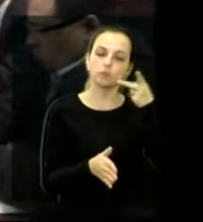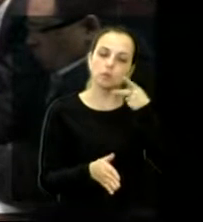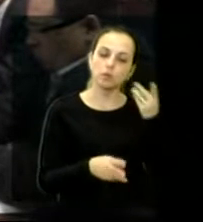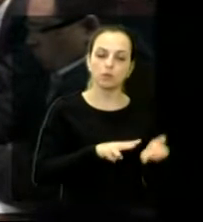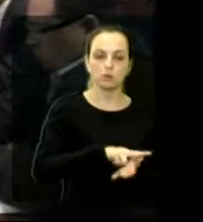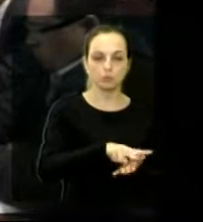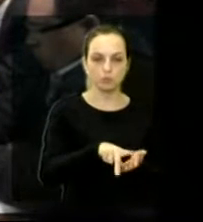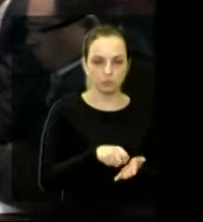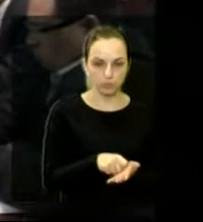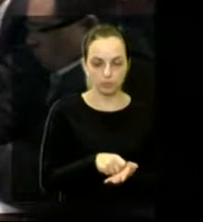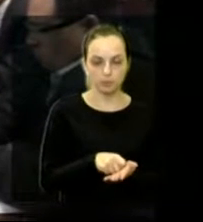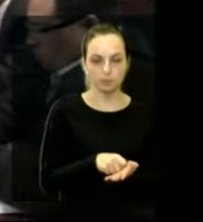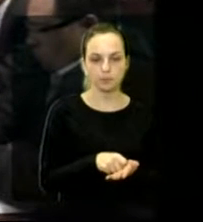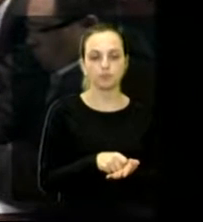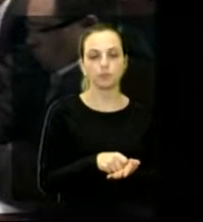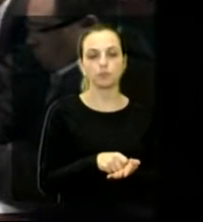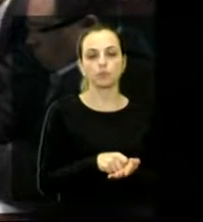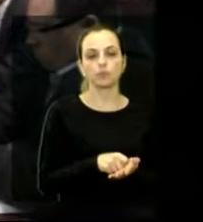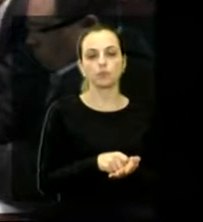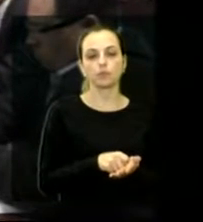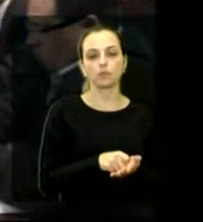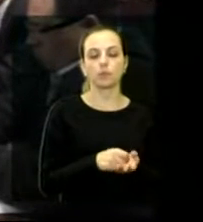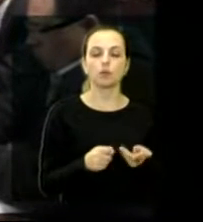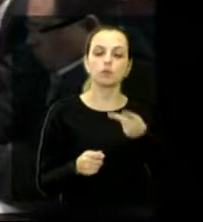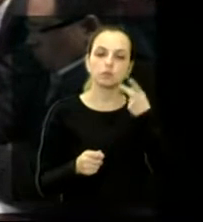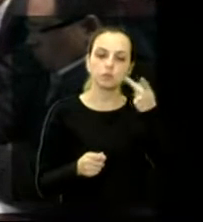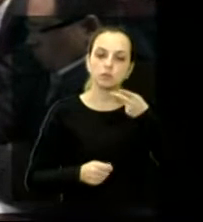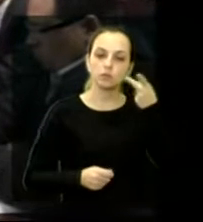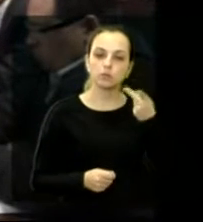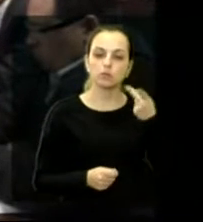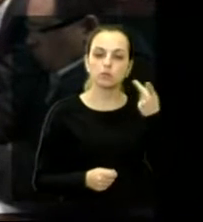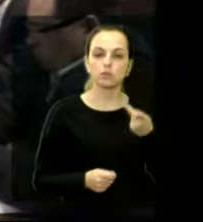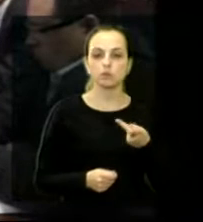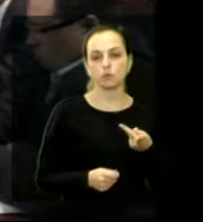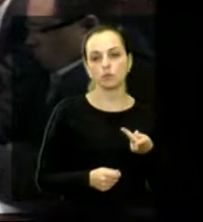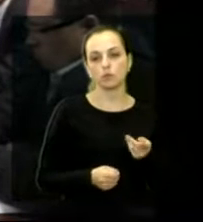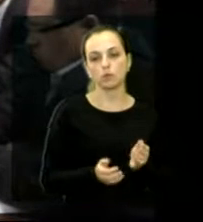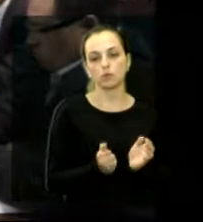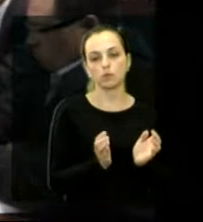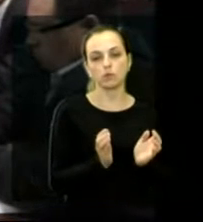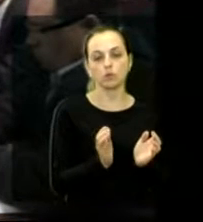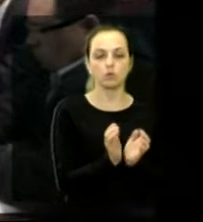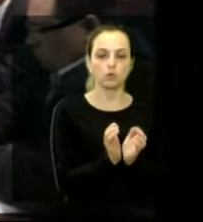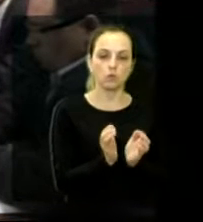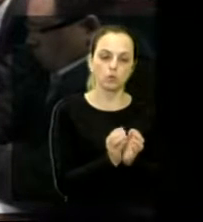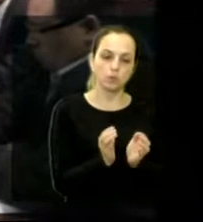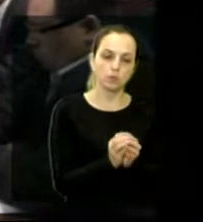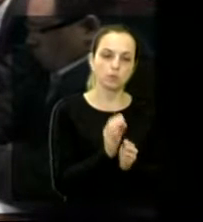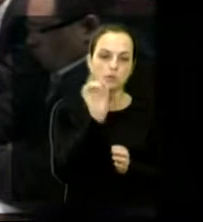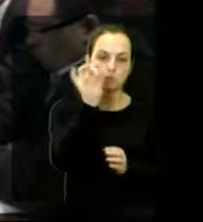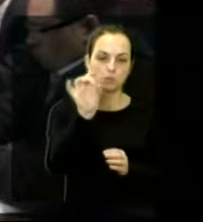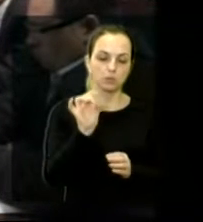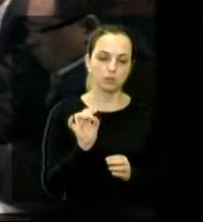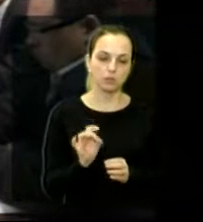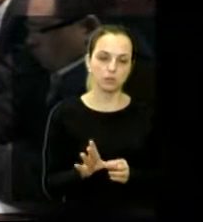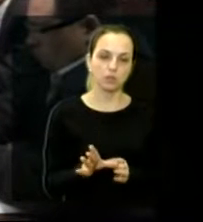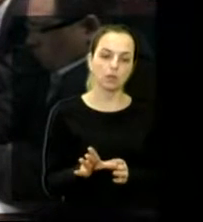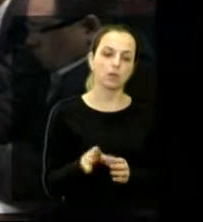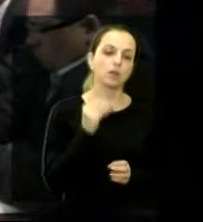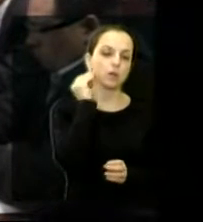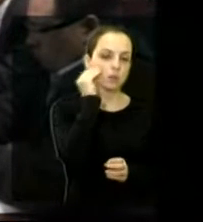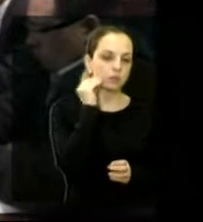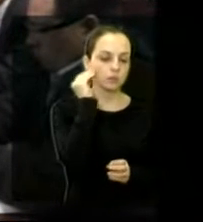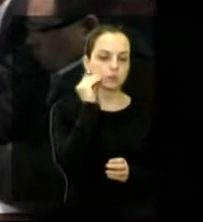Martinelli, eles fazem parte da Comissão Especial. Nós aproveitamos